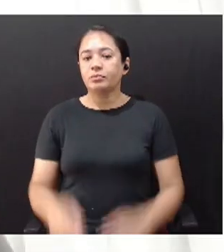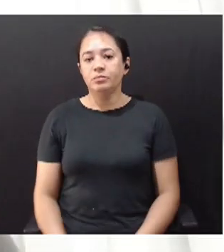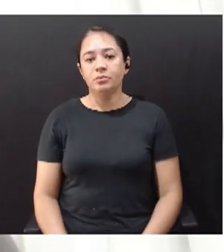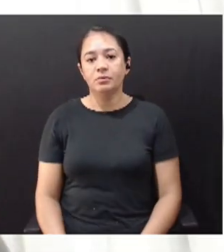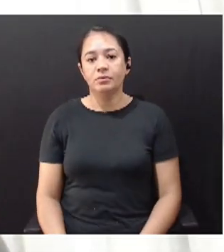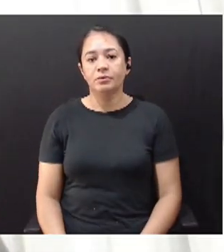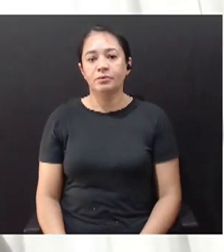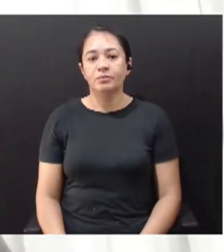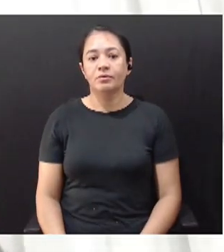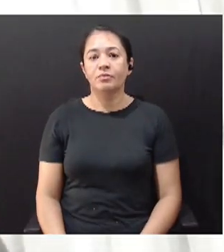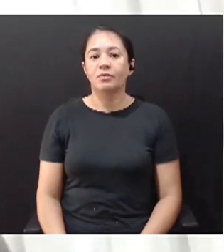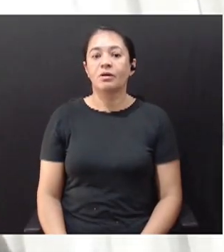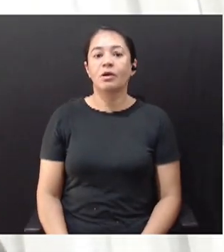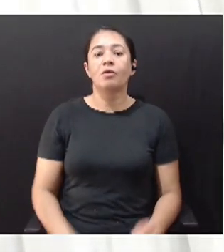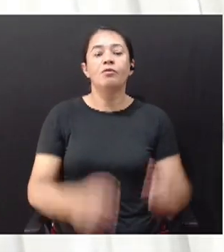armários,